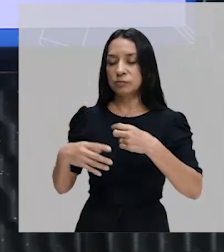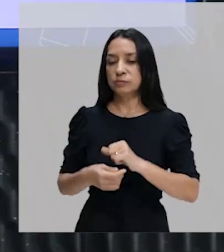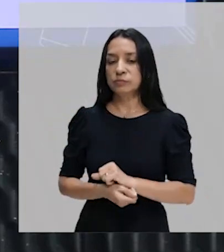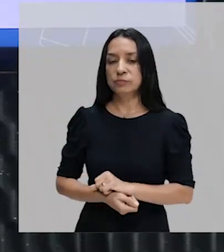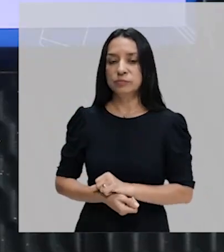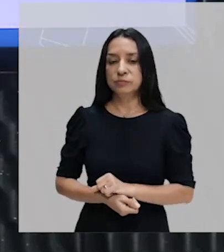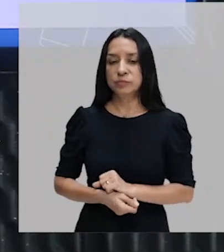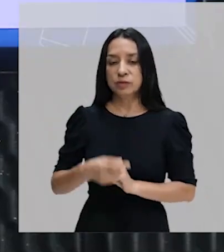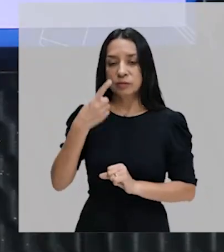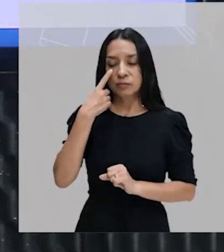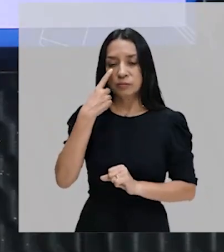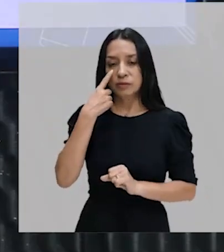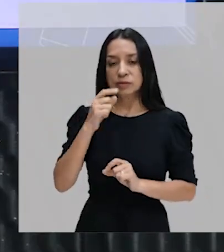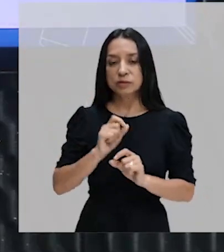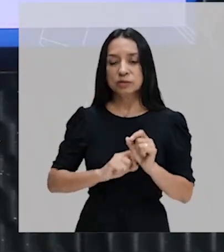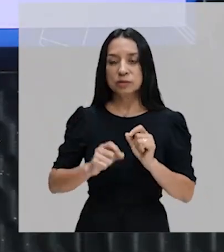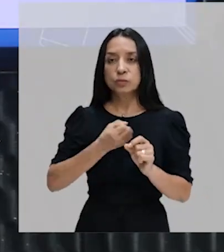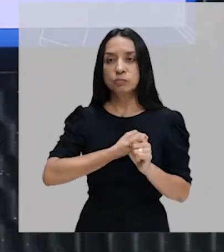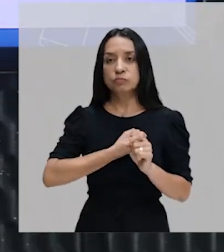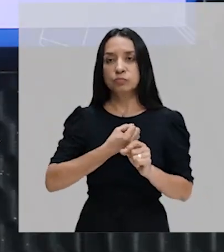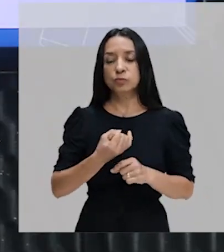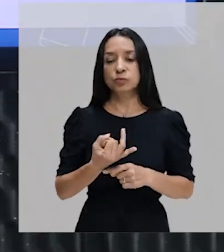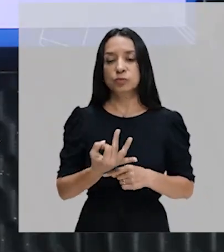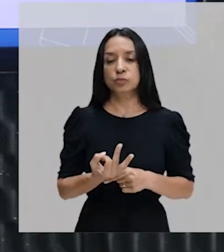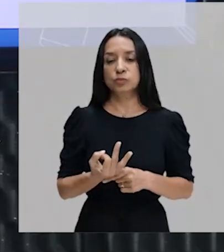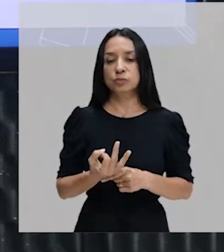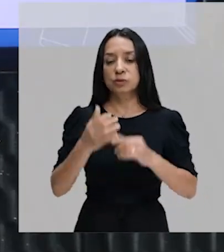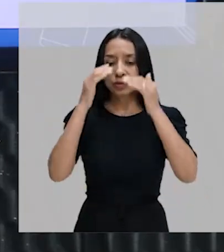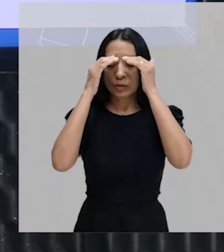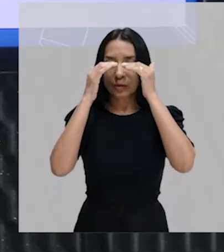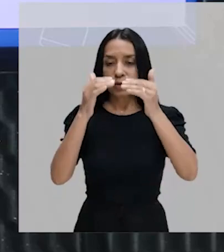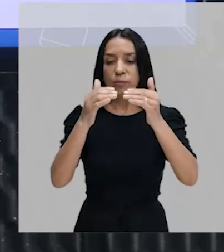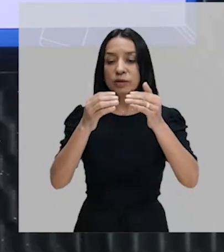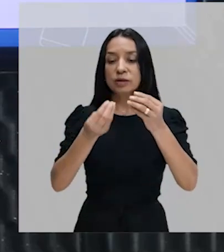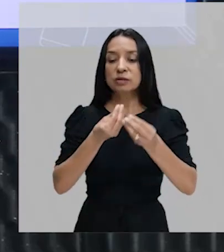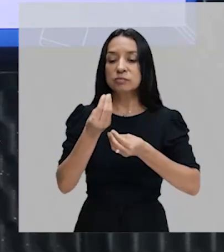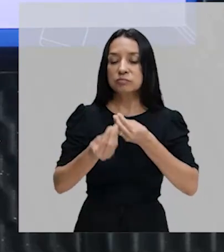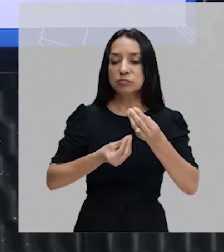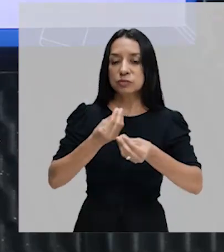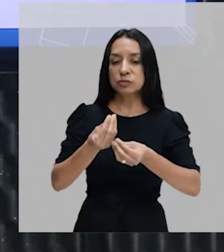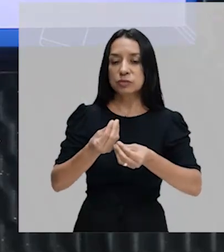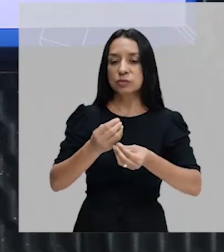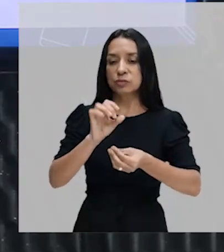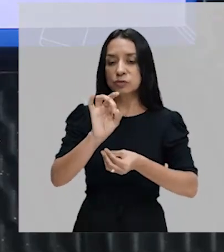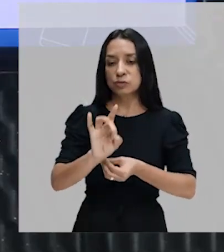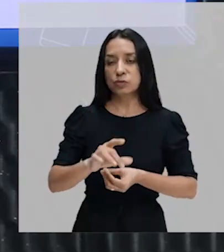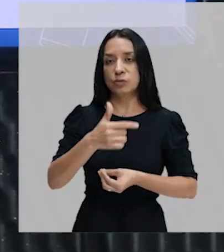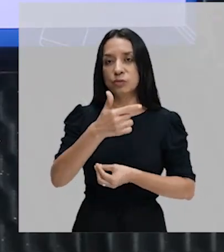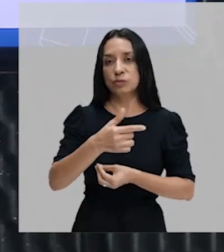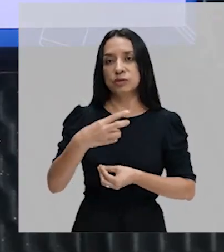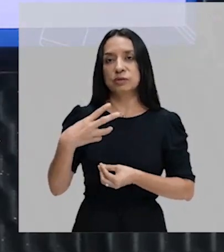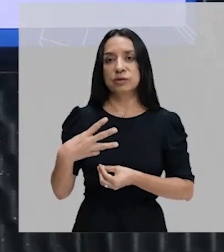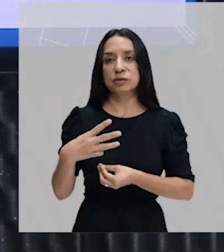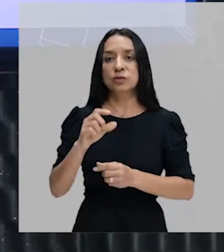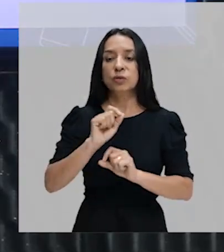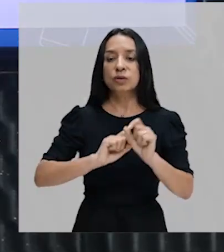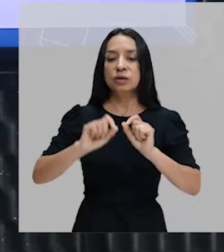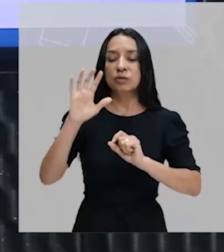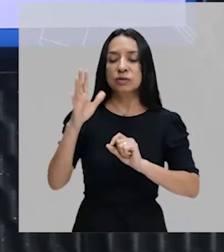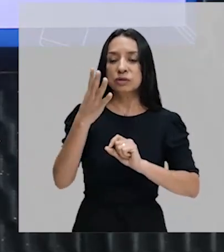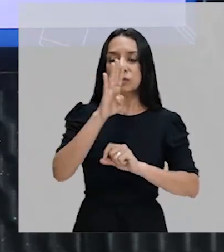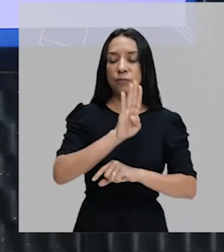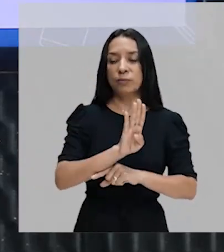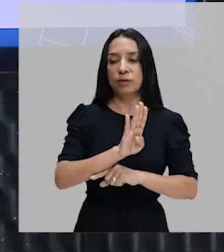4. Veja que os números que obedecem àquela condição são apenas 2 e 3. O mesmo vai acontecer para o B, né?